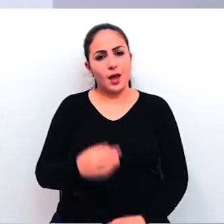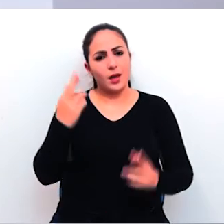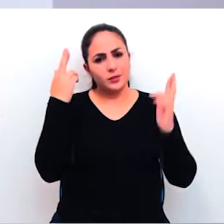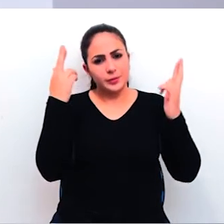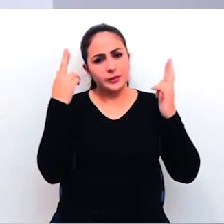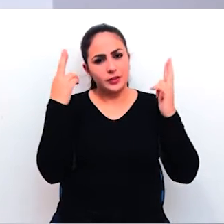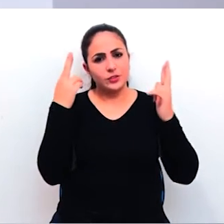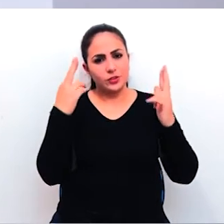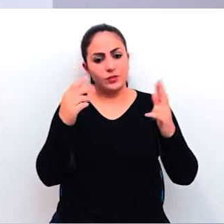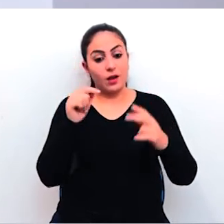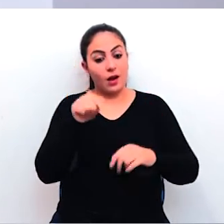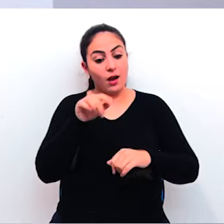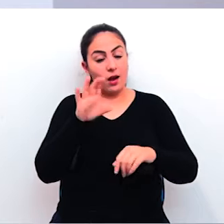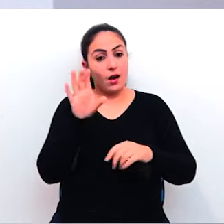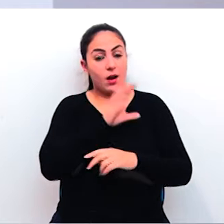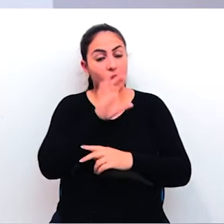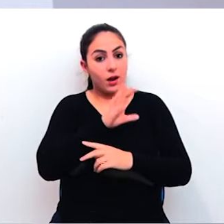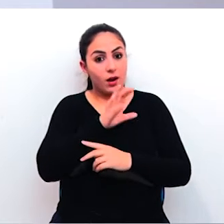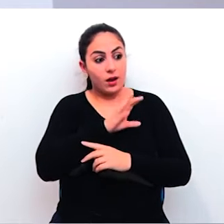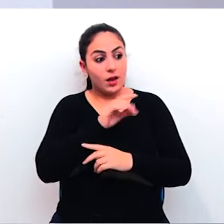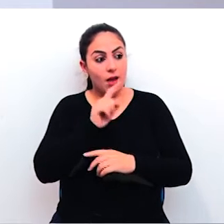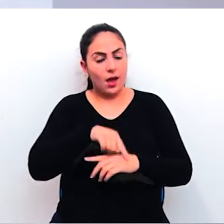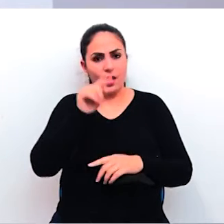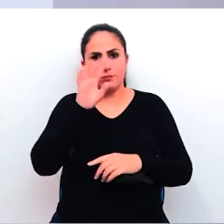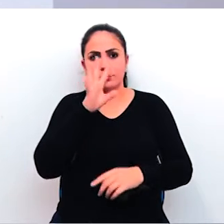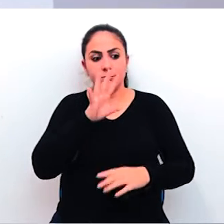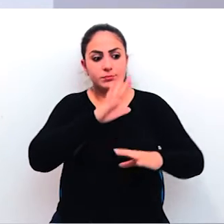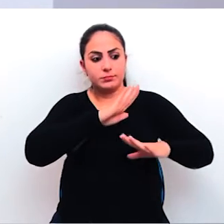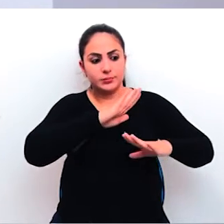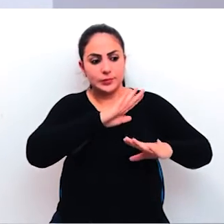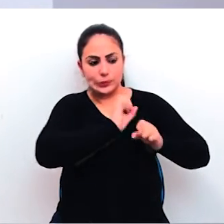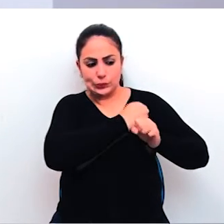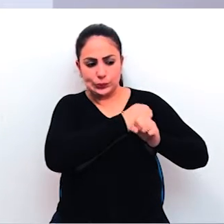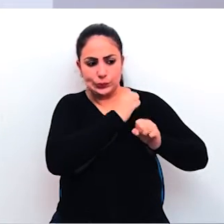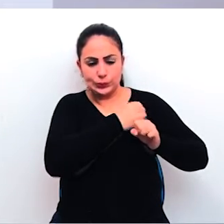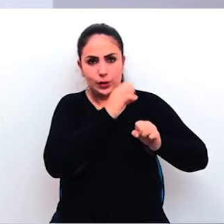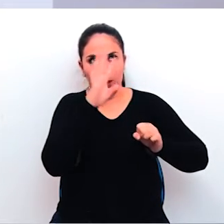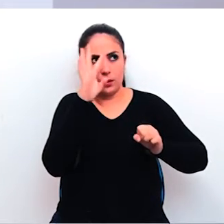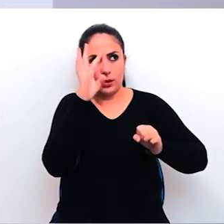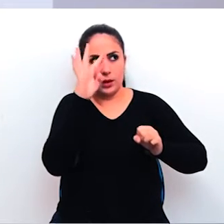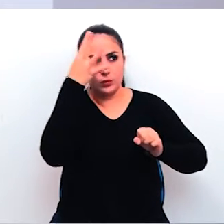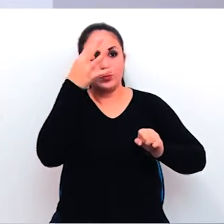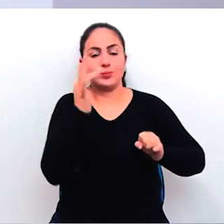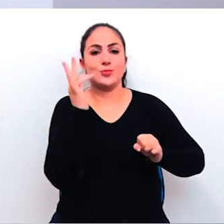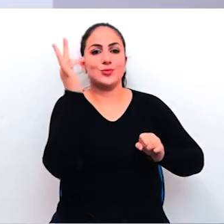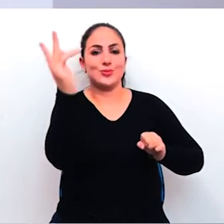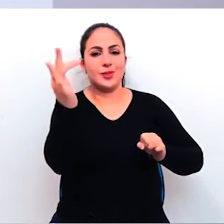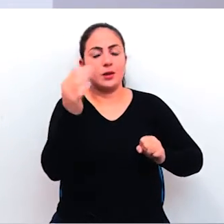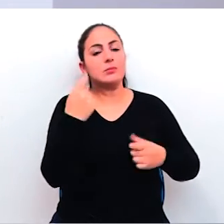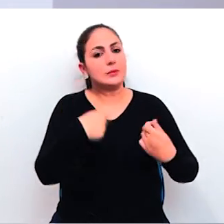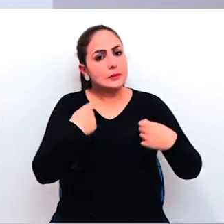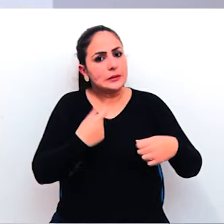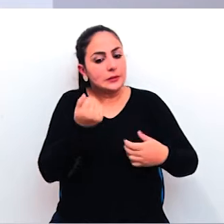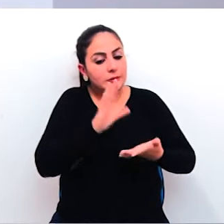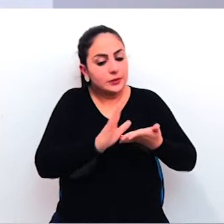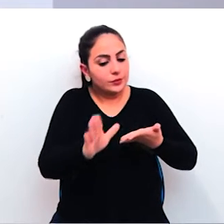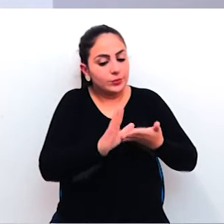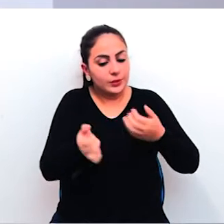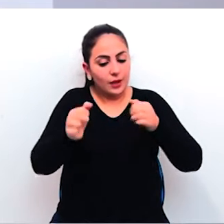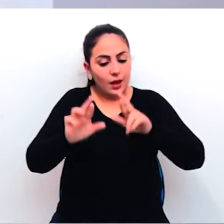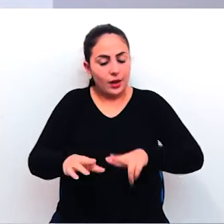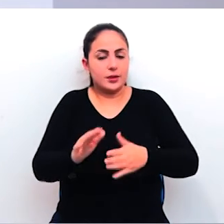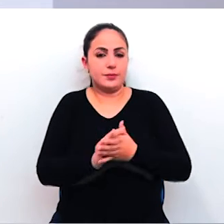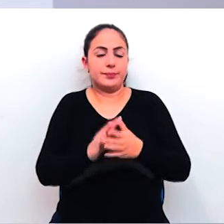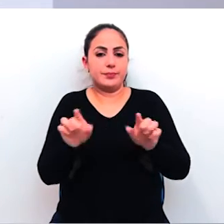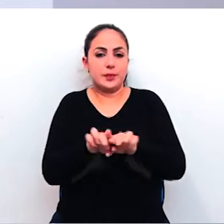expectativa em uma audiência começa tem que se construam soluções para o futuro a necessidade de investimentos